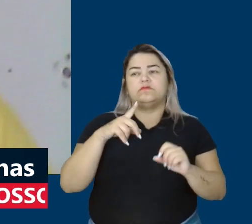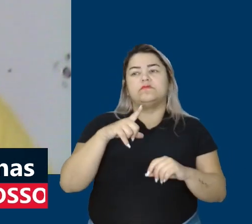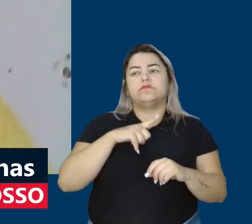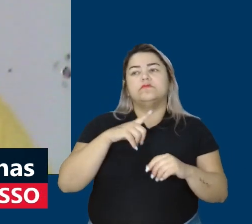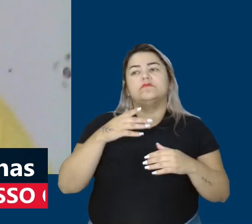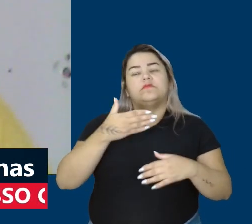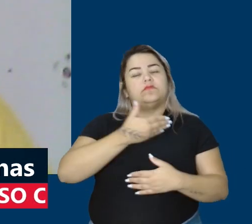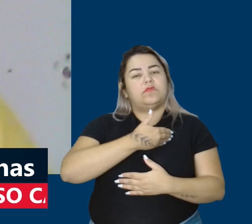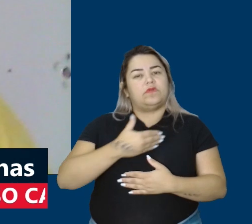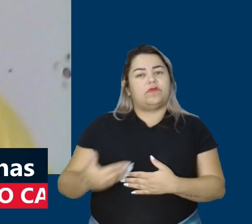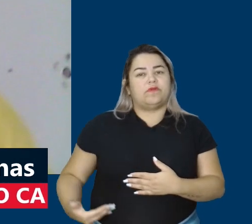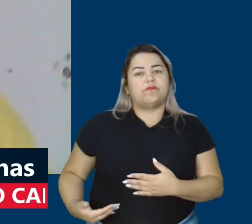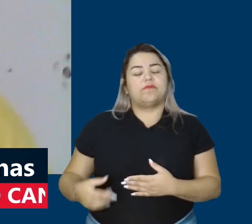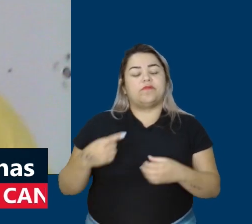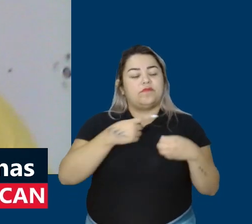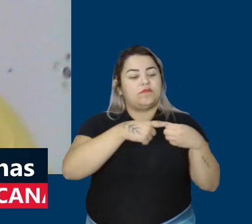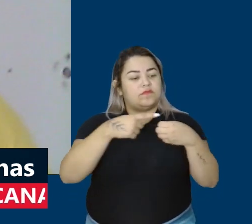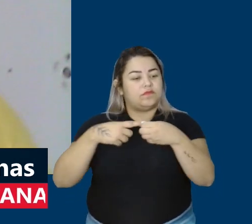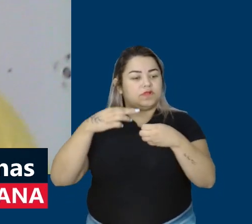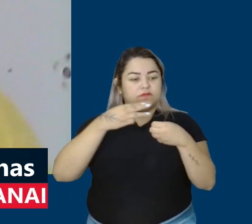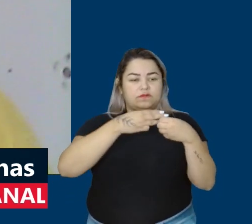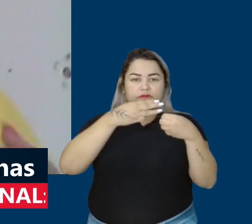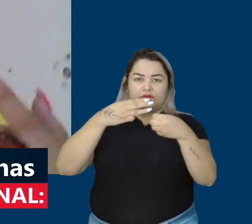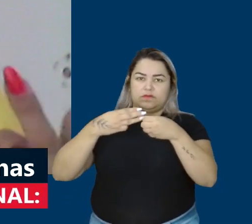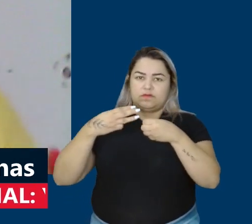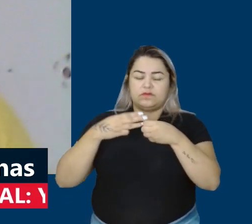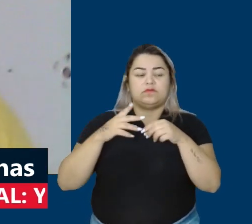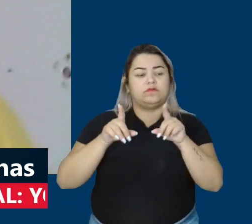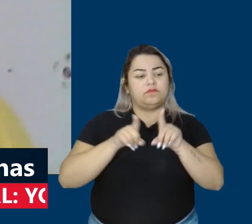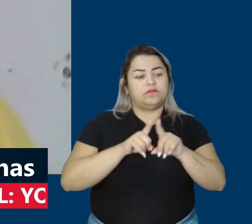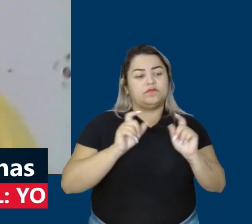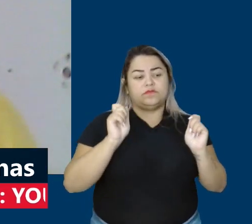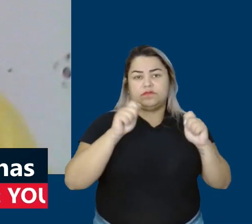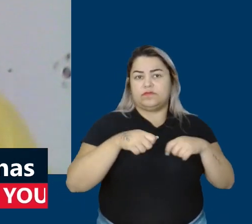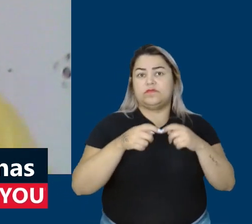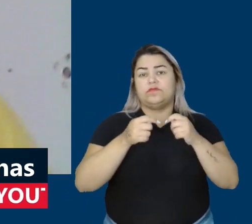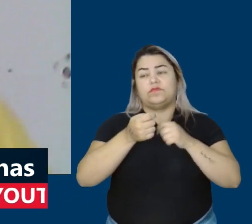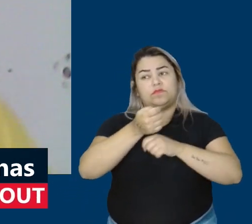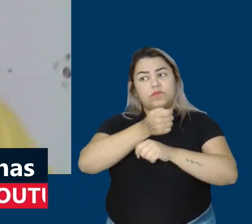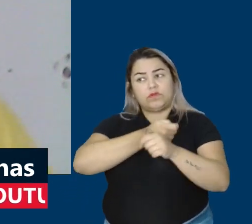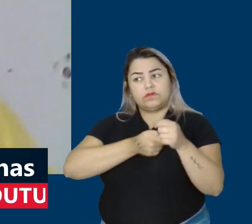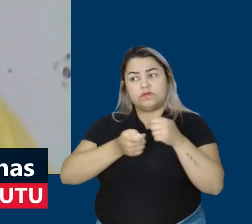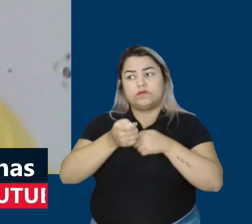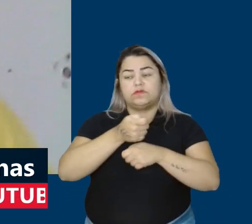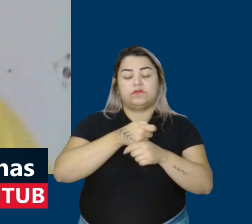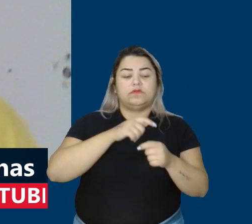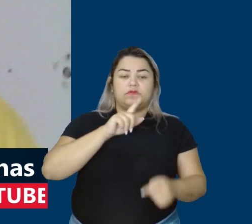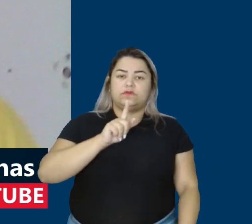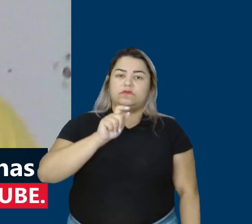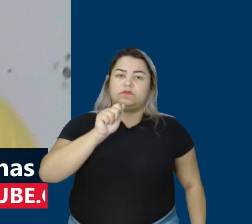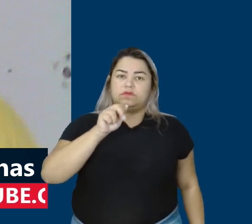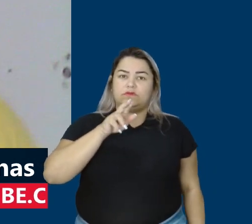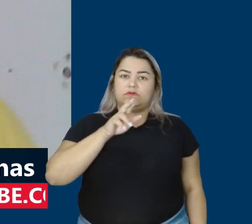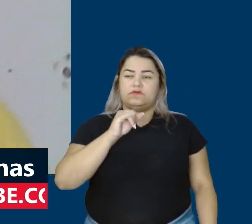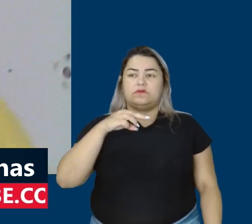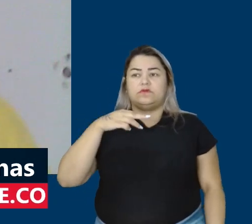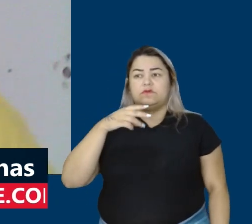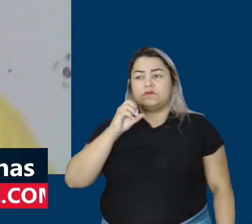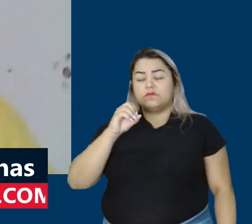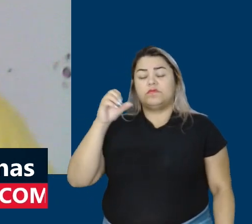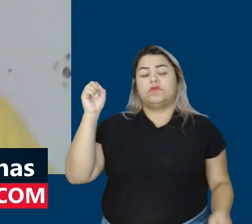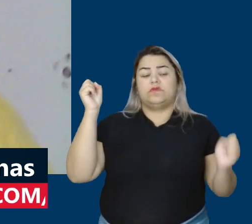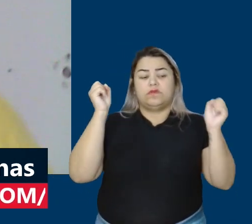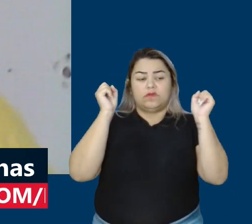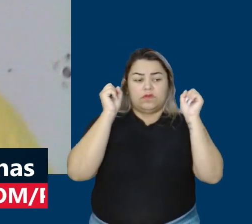governo quanto algumas cidades do município que dependem financeiramente desses garimpos ilegais também